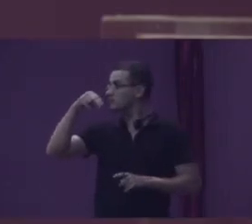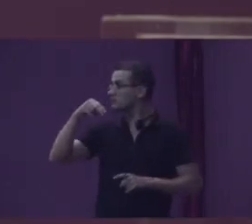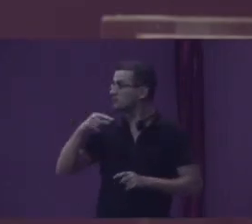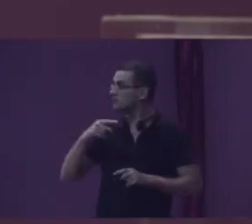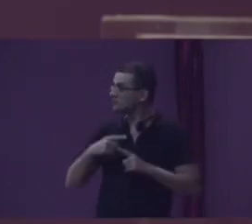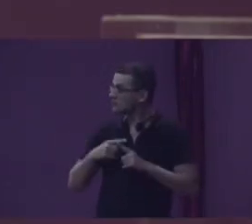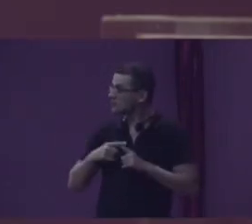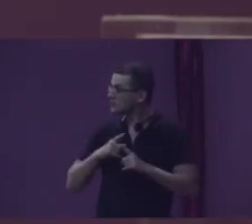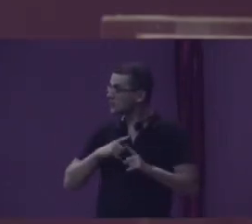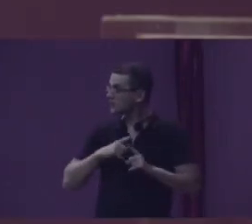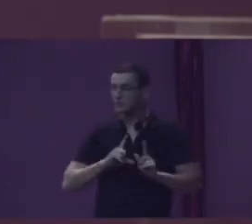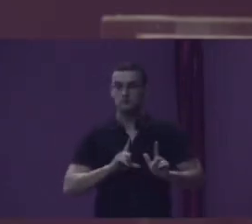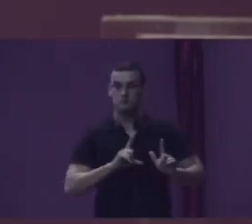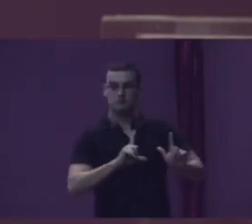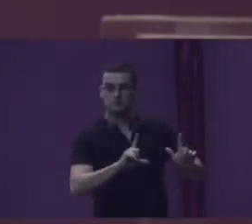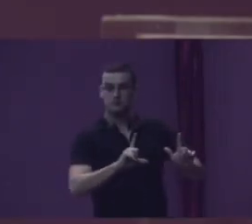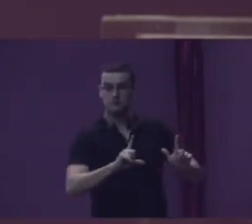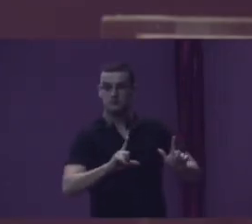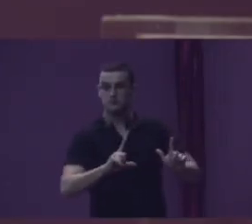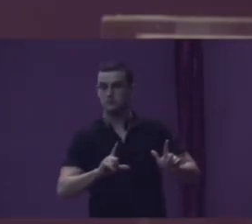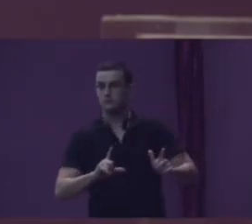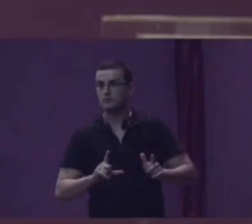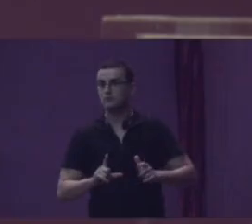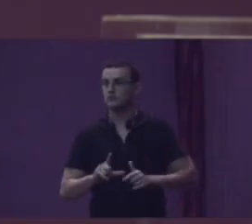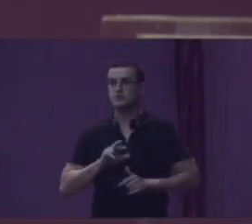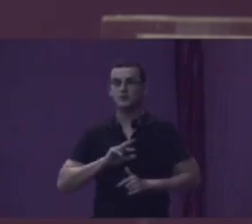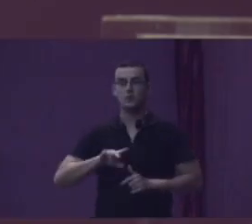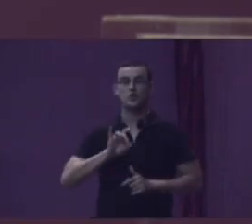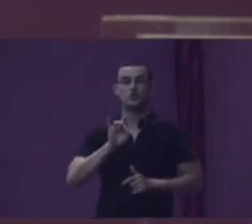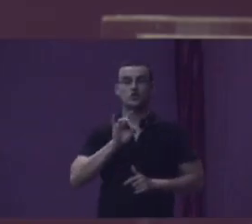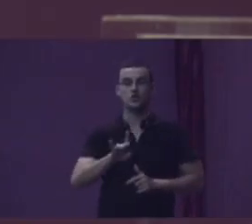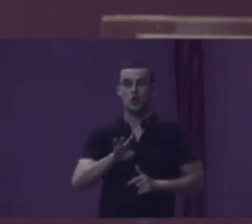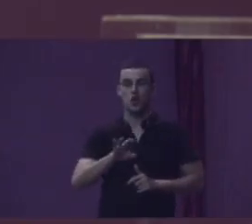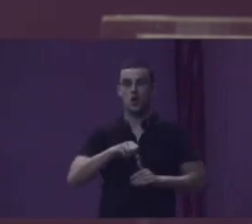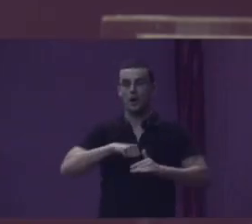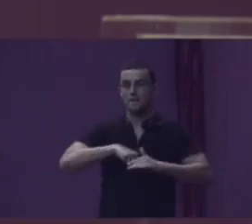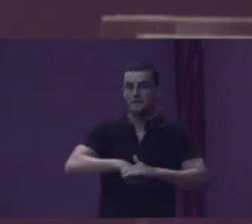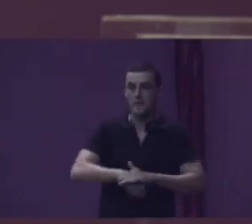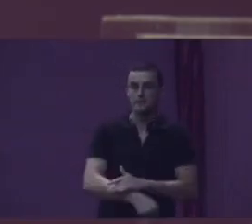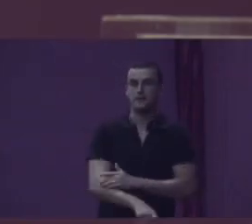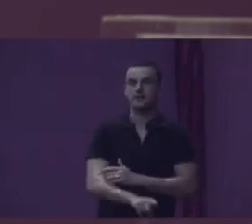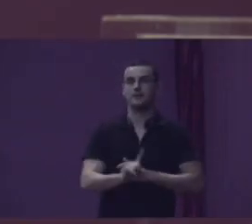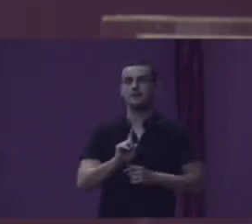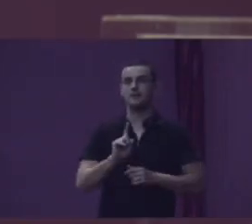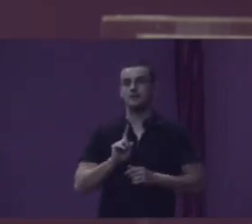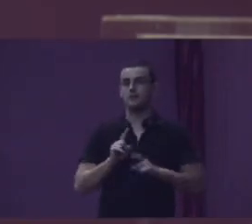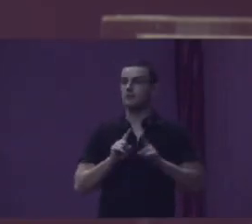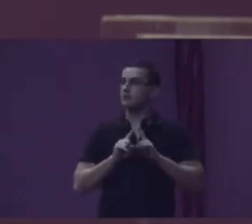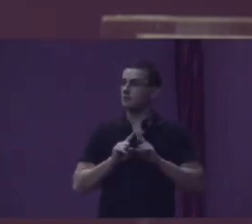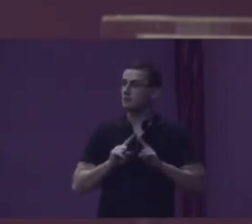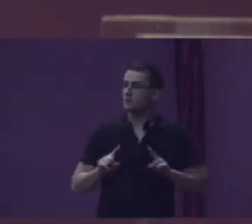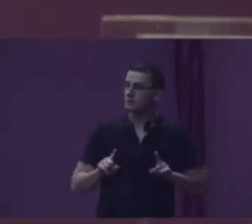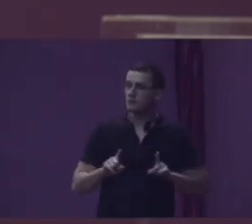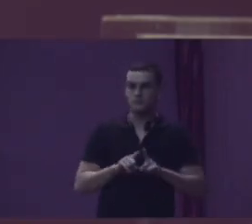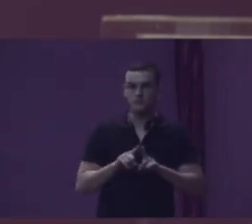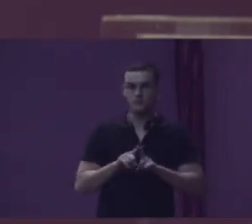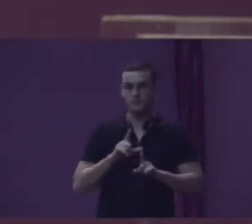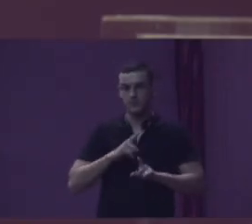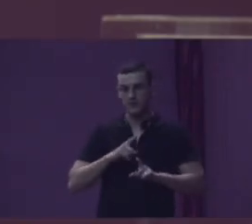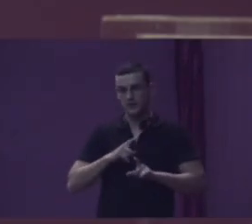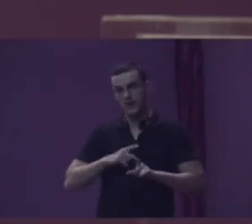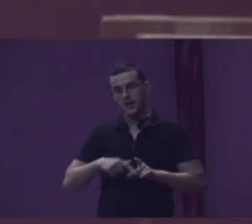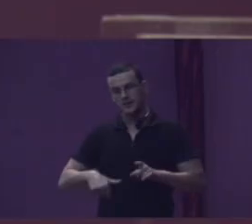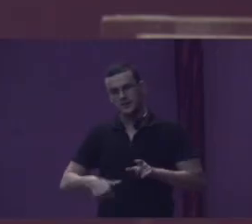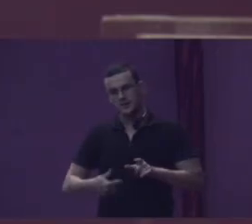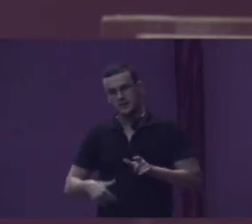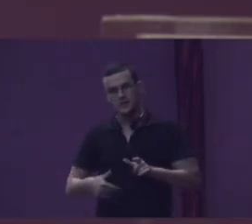monitoring, tema non-stop de parteras, e para isso temos uma aumentação de